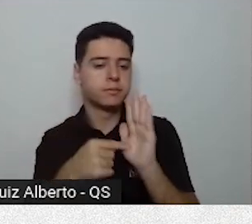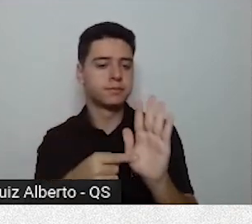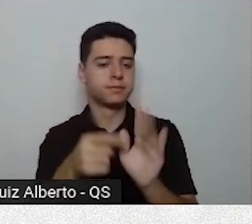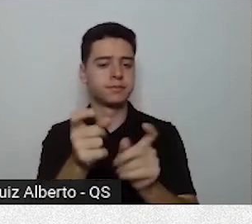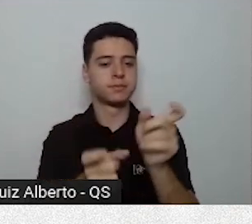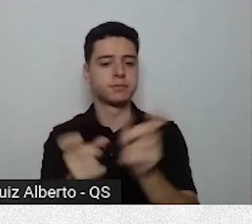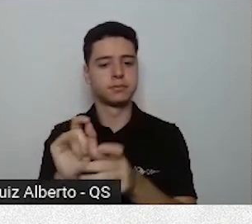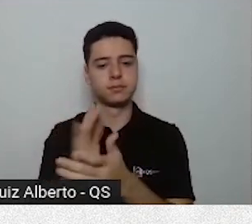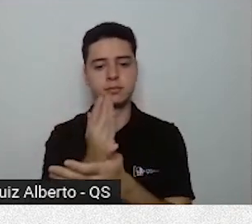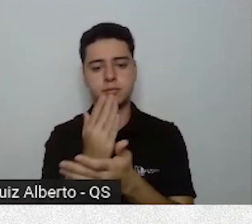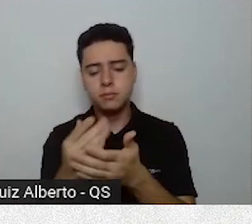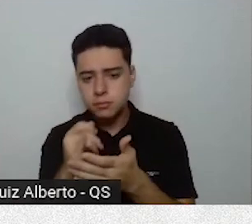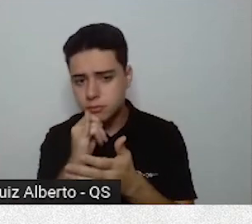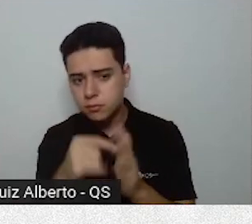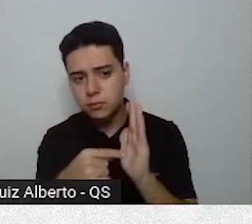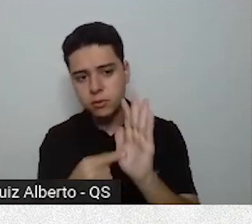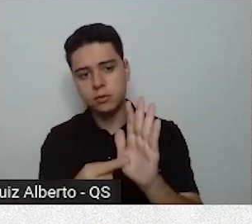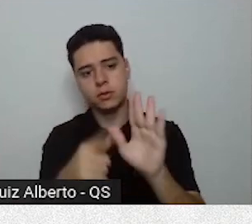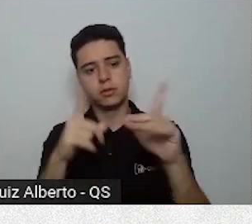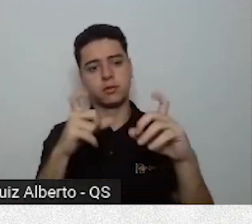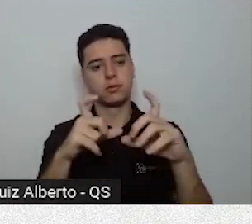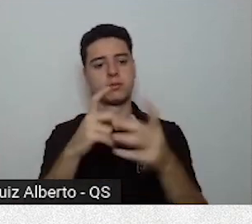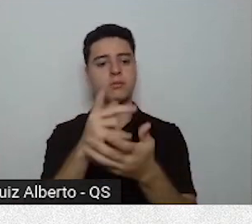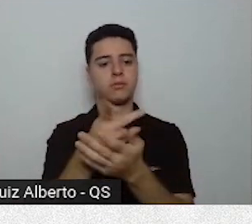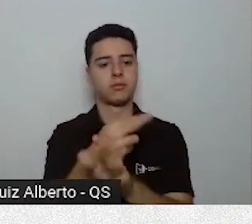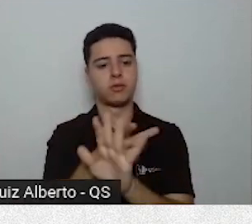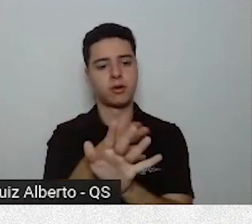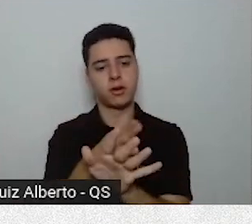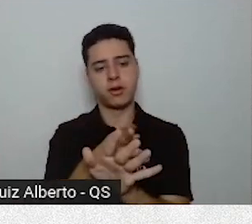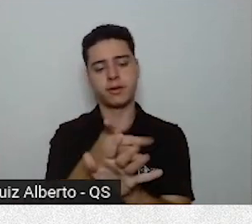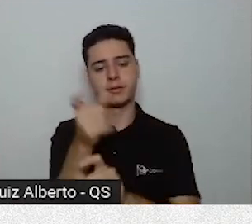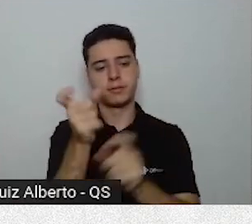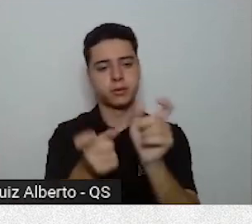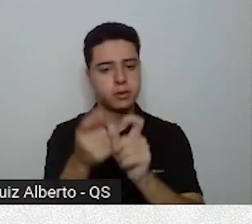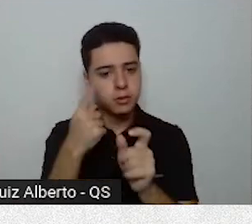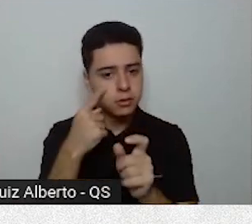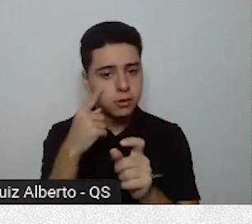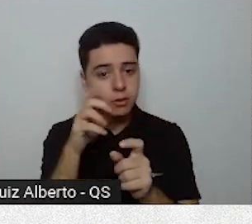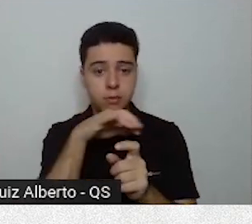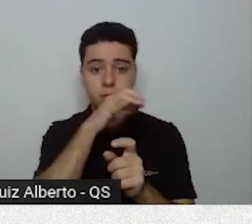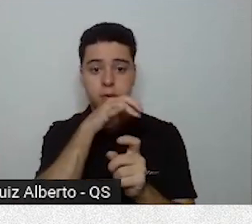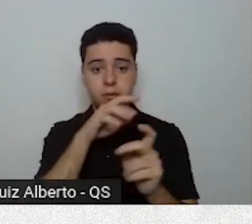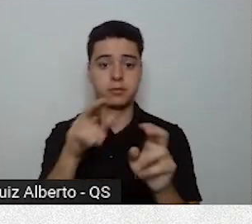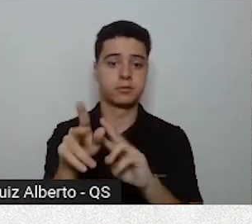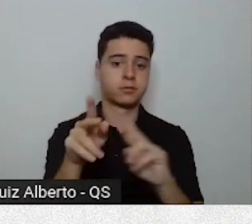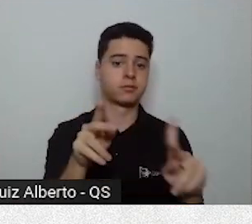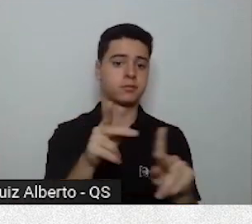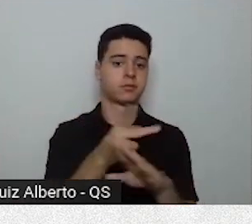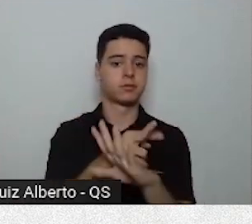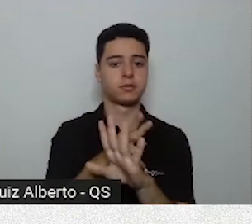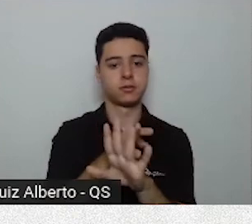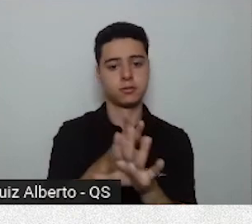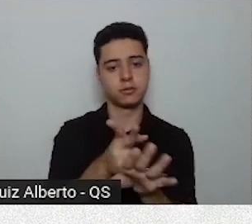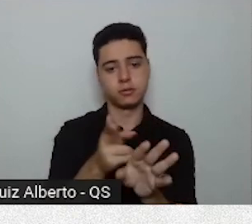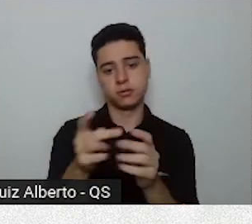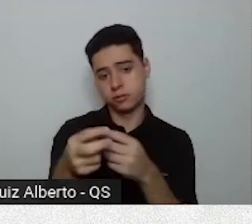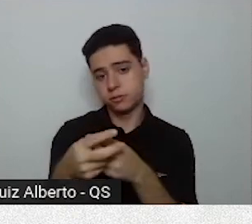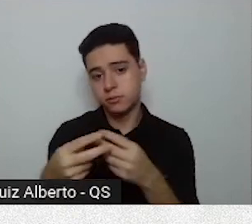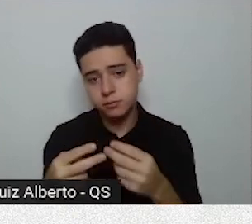pessoas, assim, eu mostrei essa imagem para várias pessoas e cada um viu um animal diferente por vários ângulos, assim,